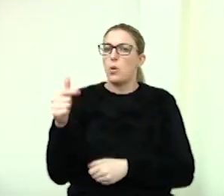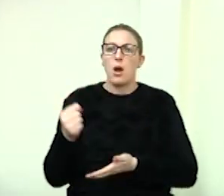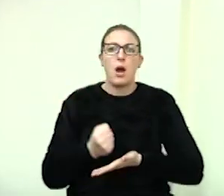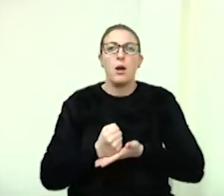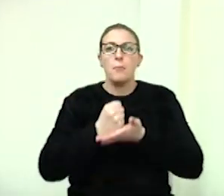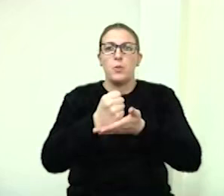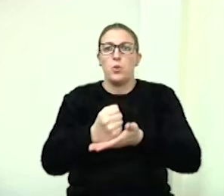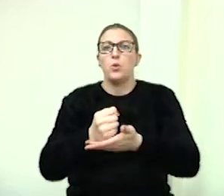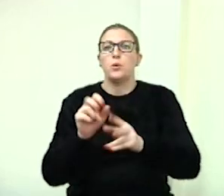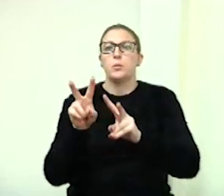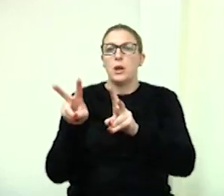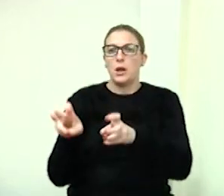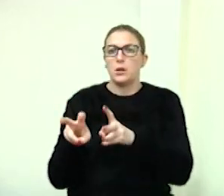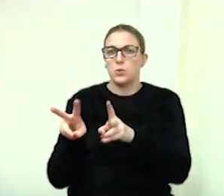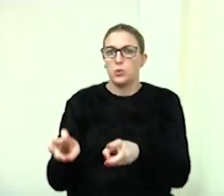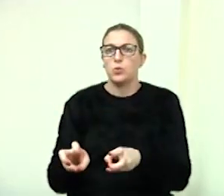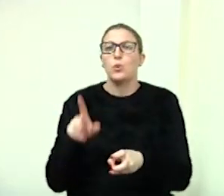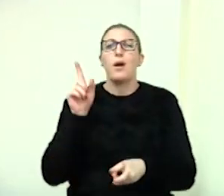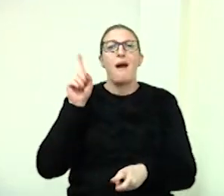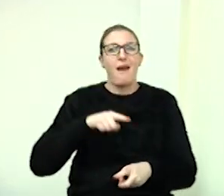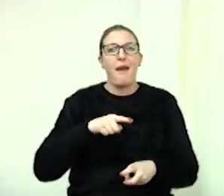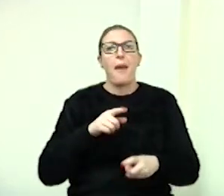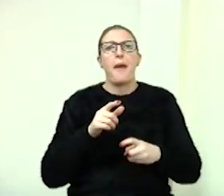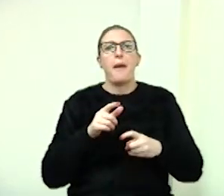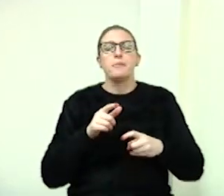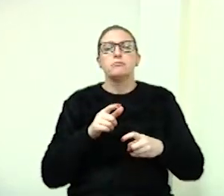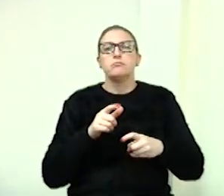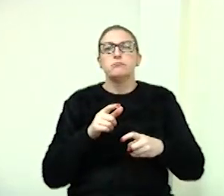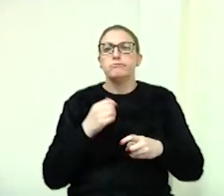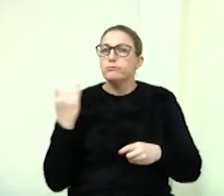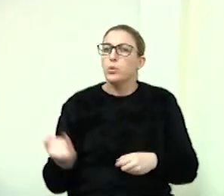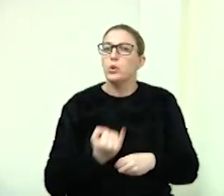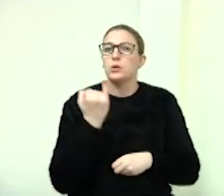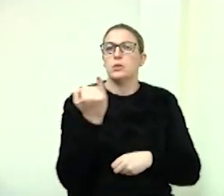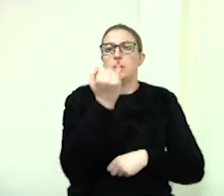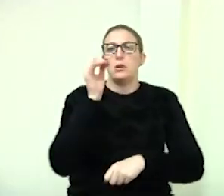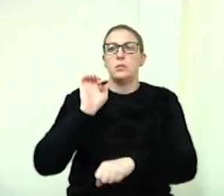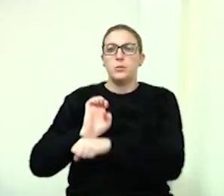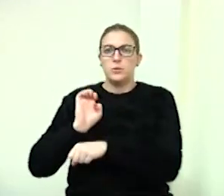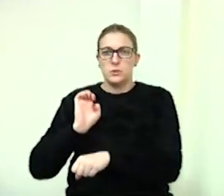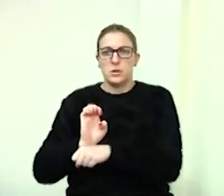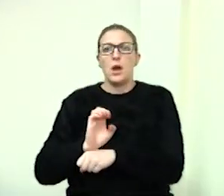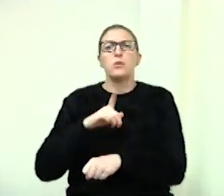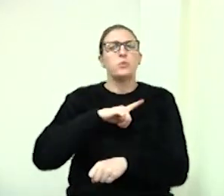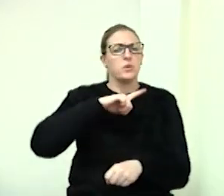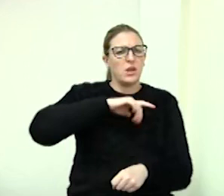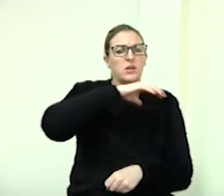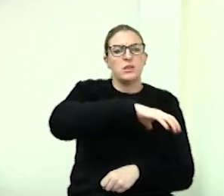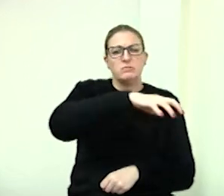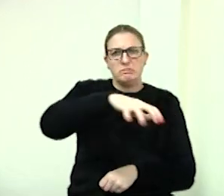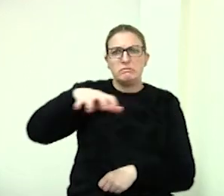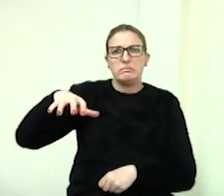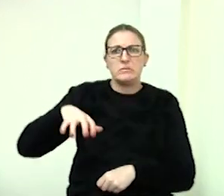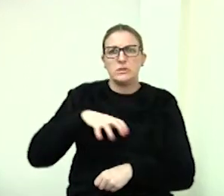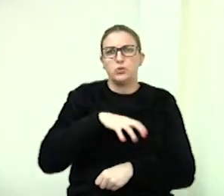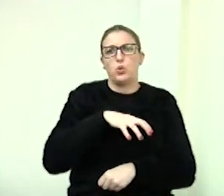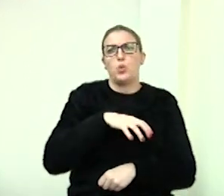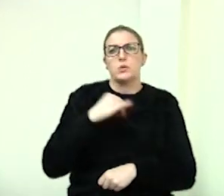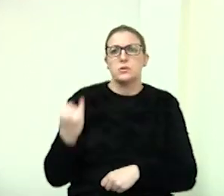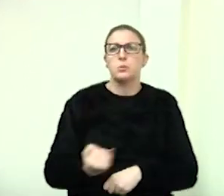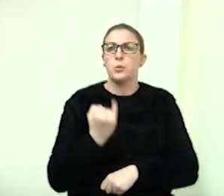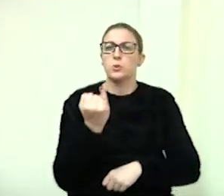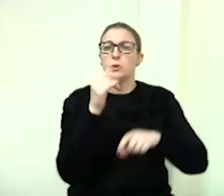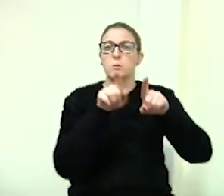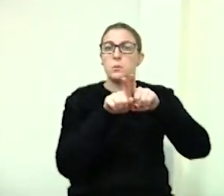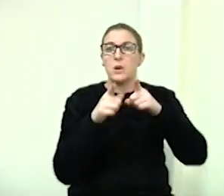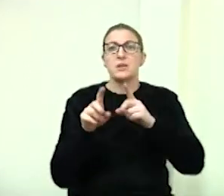que é o motor desse Estado, querendo ou não, a gente tem setores importantes dentro do Estado, mas a agricultura é um setor